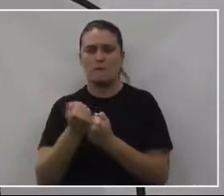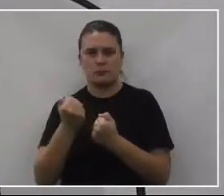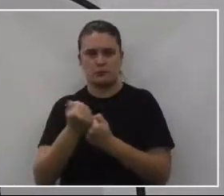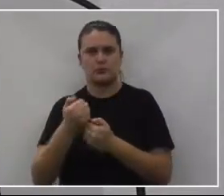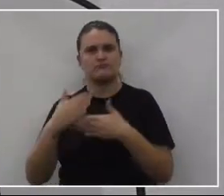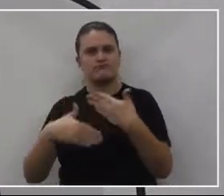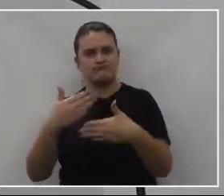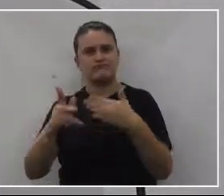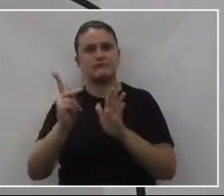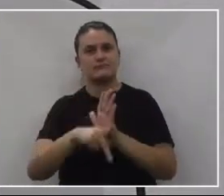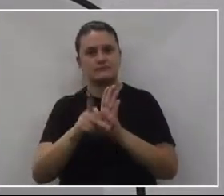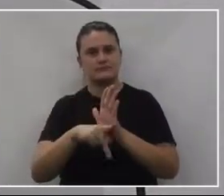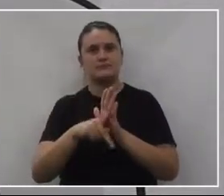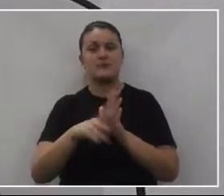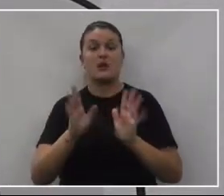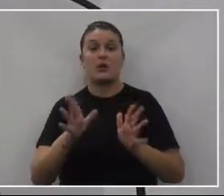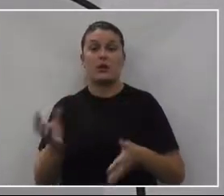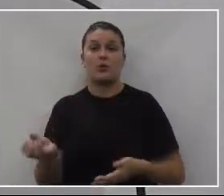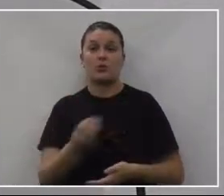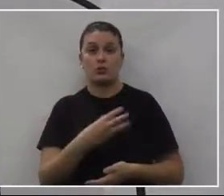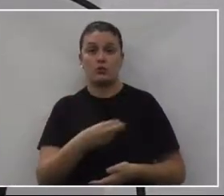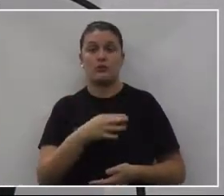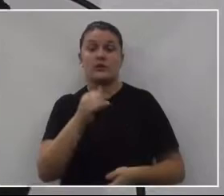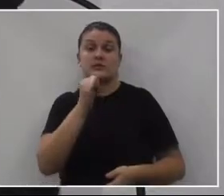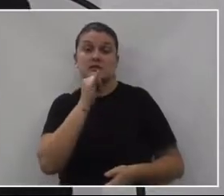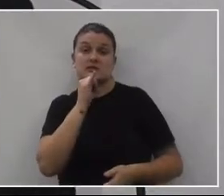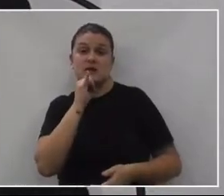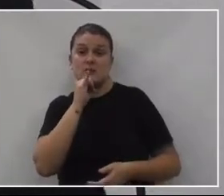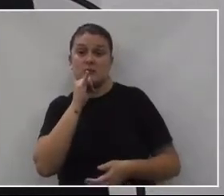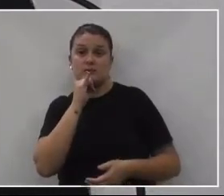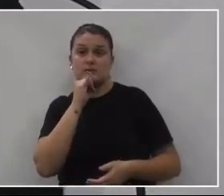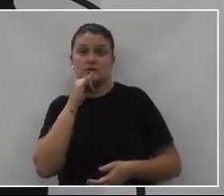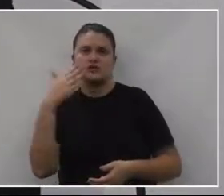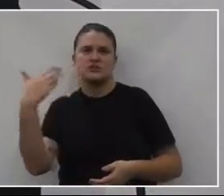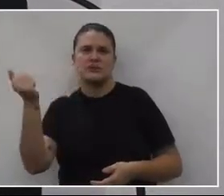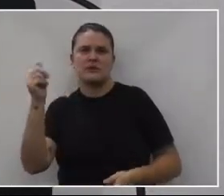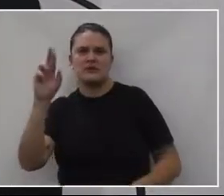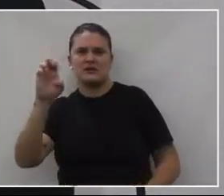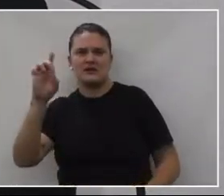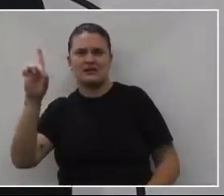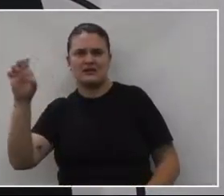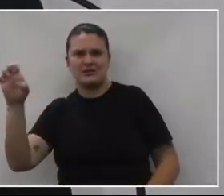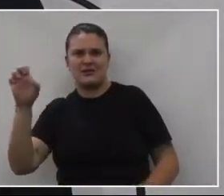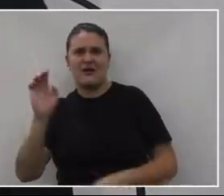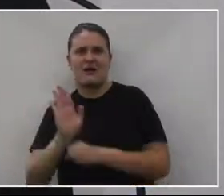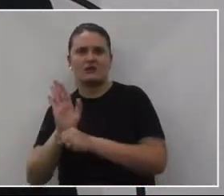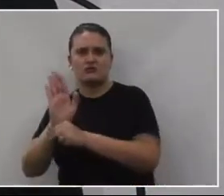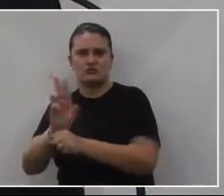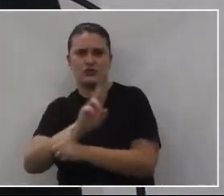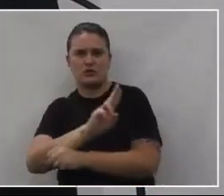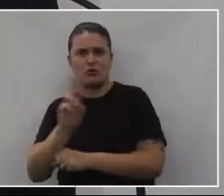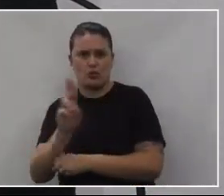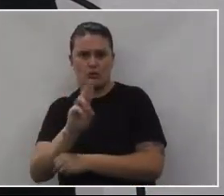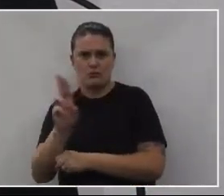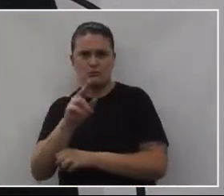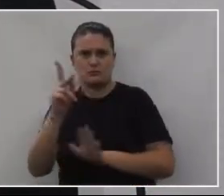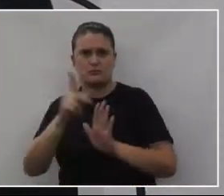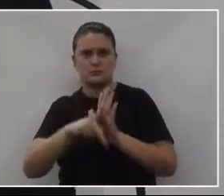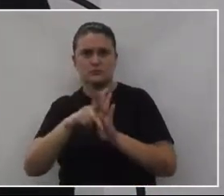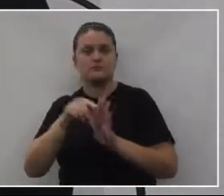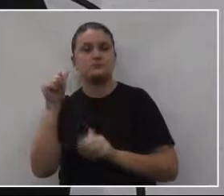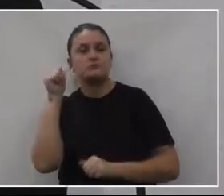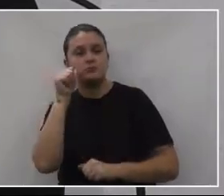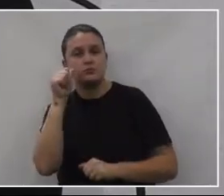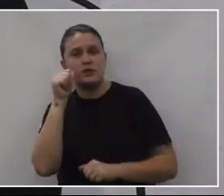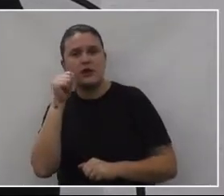vamos atender algumas demandas novas, como, por exemplo, por meio de uma chamada Rede de Ajuda, que vai ser esse o nome do projeto, para que as mulheres